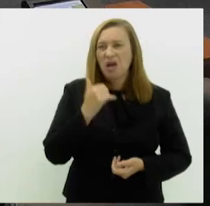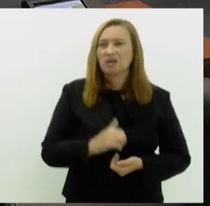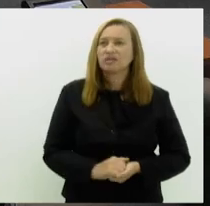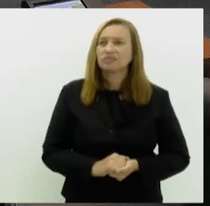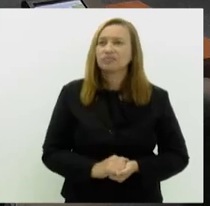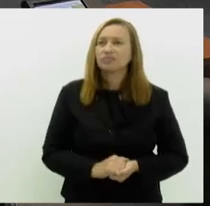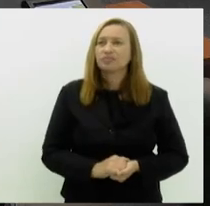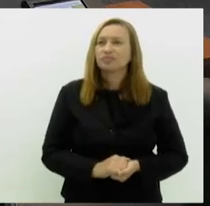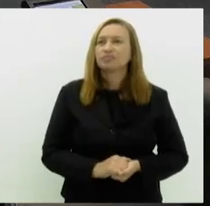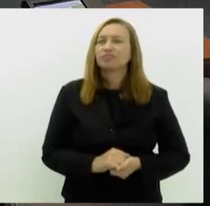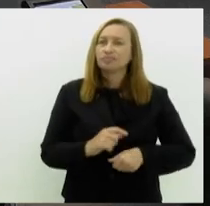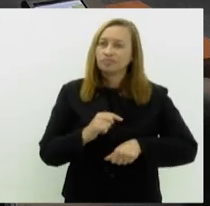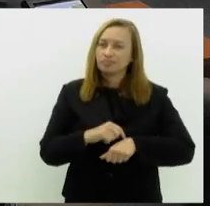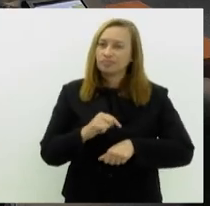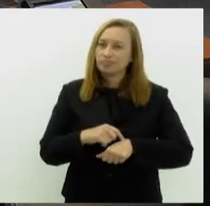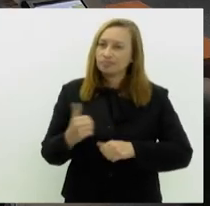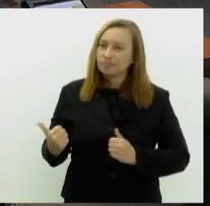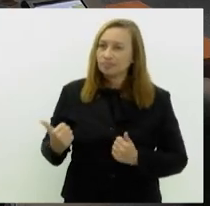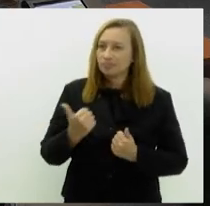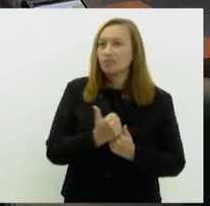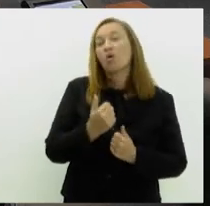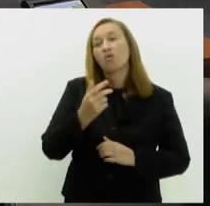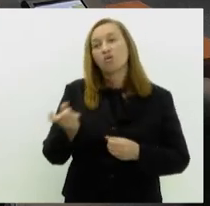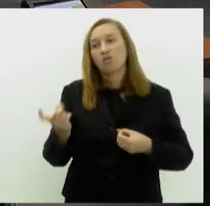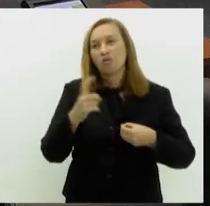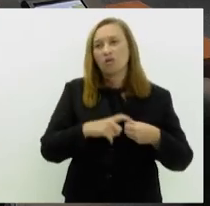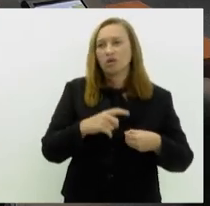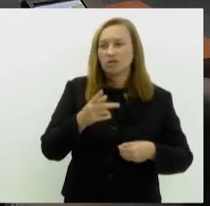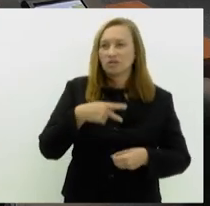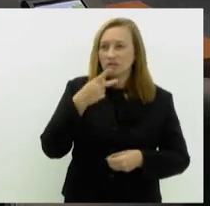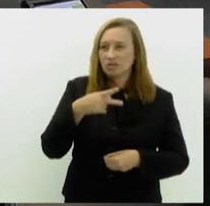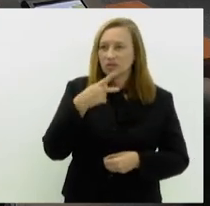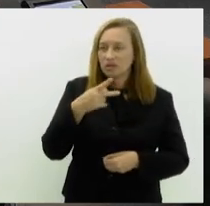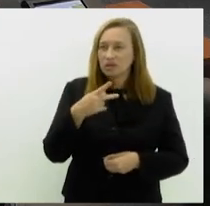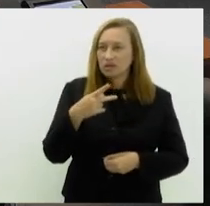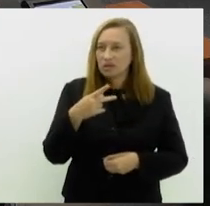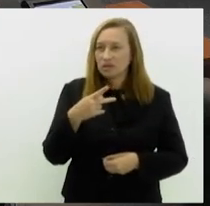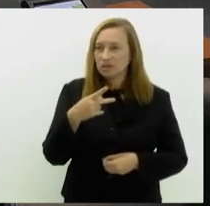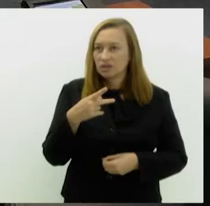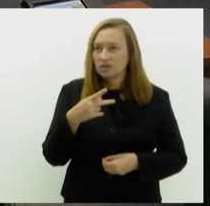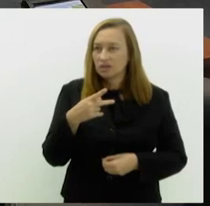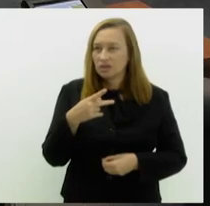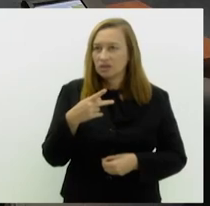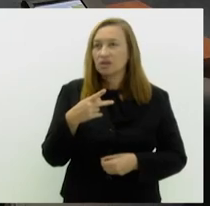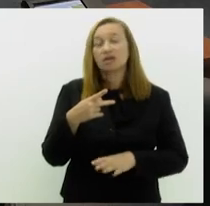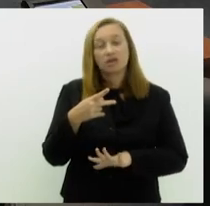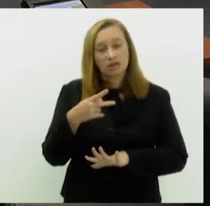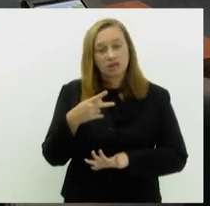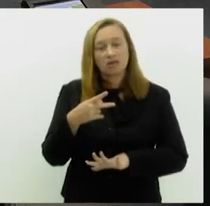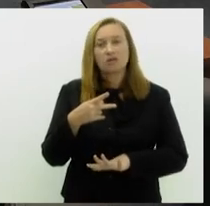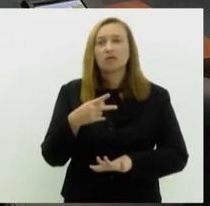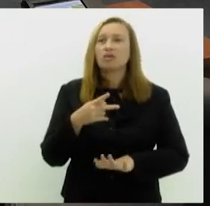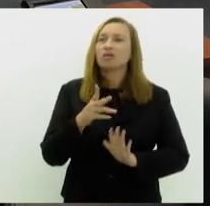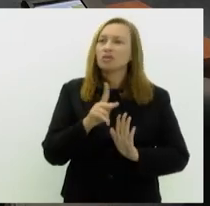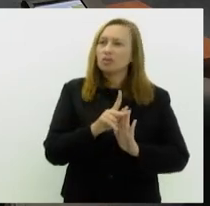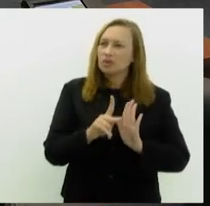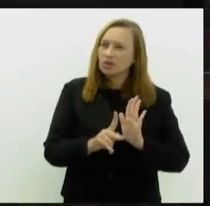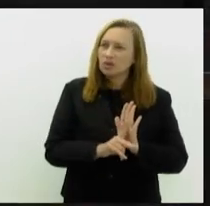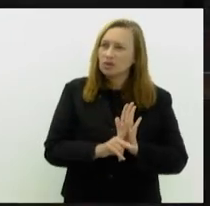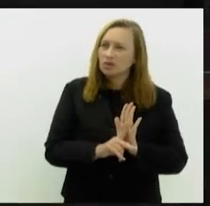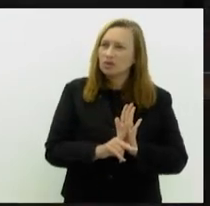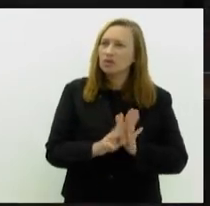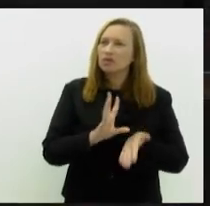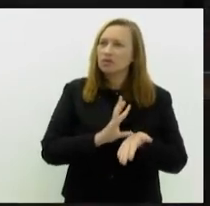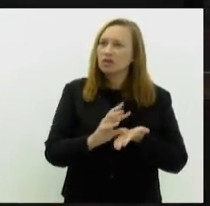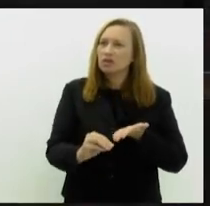lá. No momento que eu assumi a sessão, volto a dizer, foi aqui levado o projeto, Vossa Excelência, os projetos